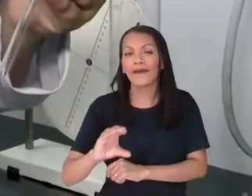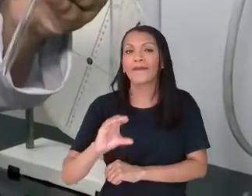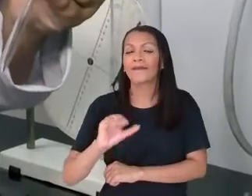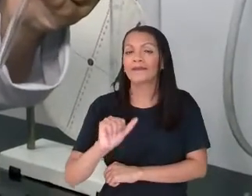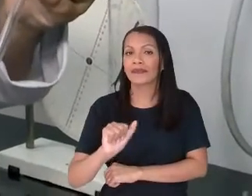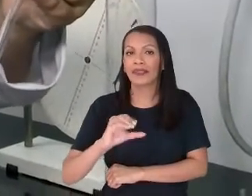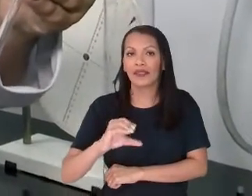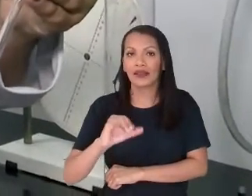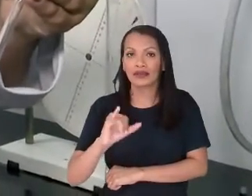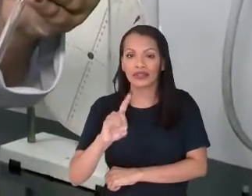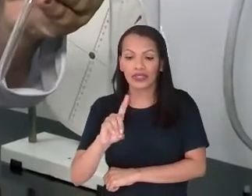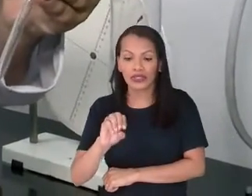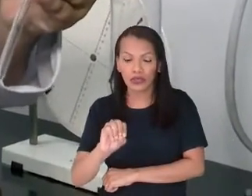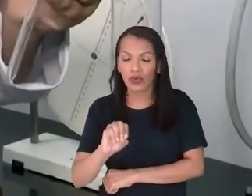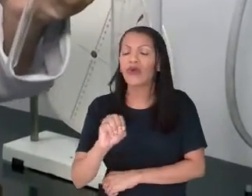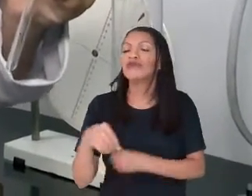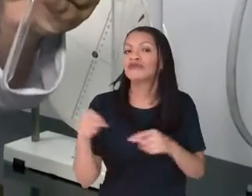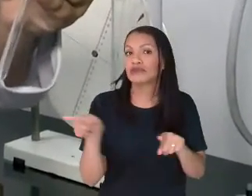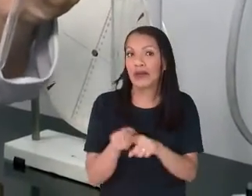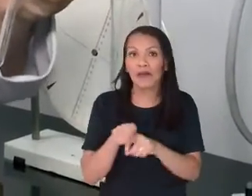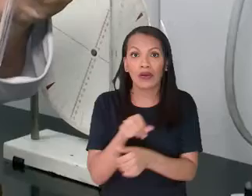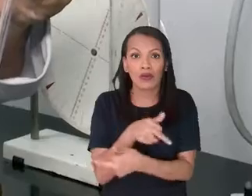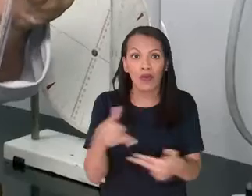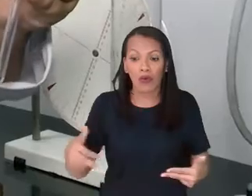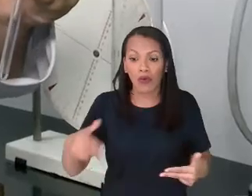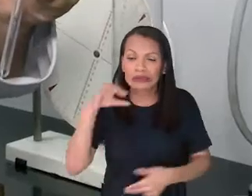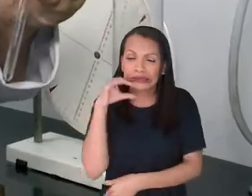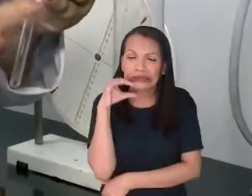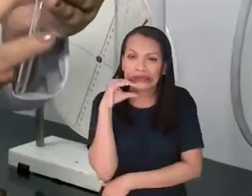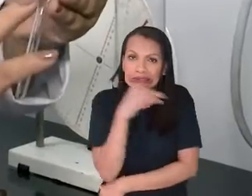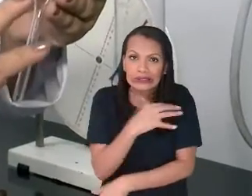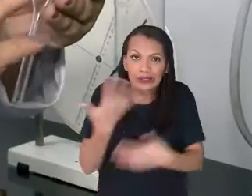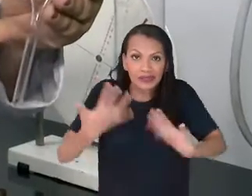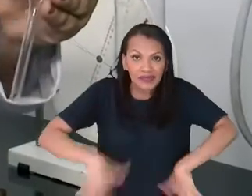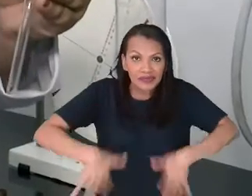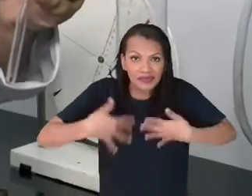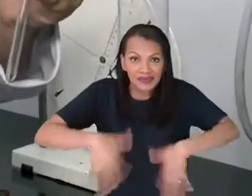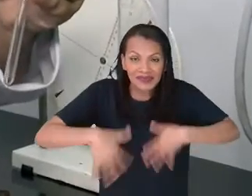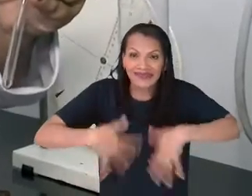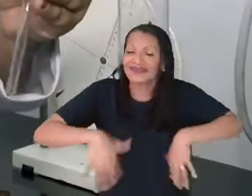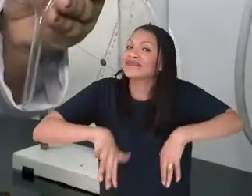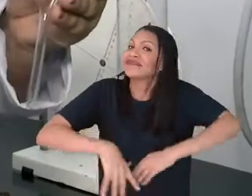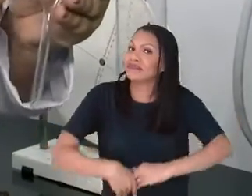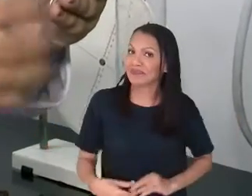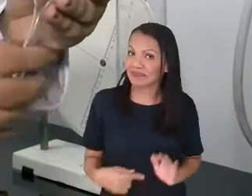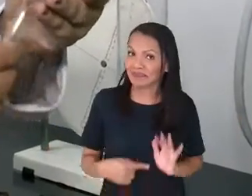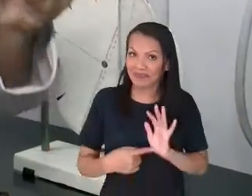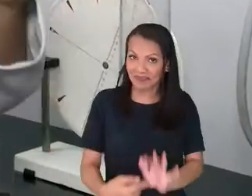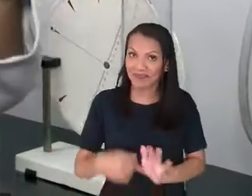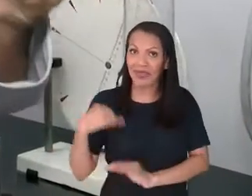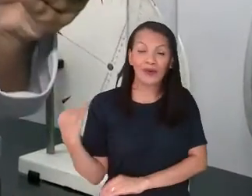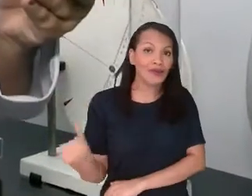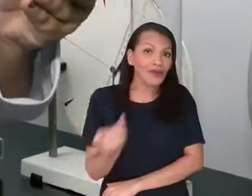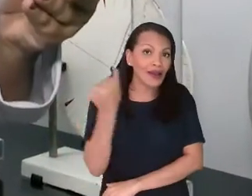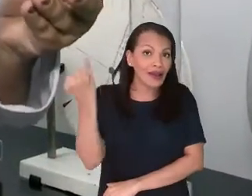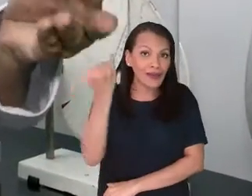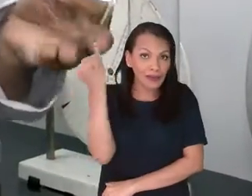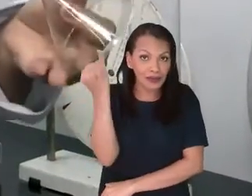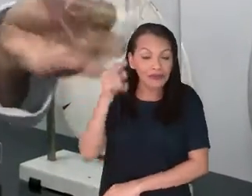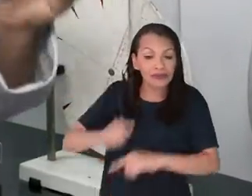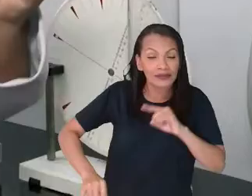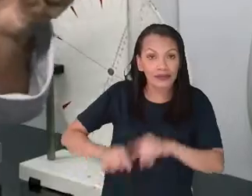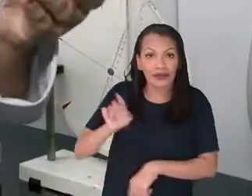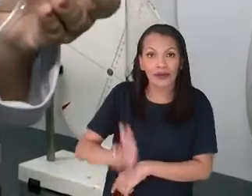com substâncias aquecidas e ele vai apresentar aí uma grande importância na